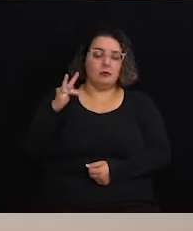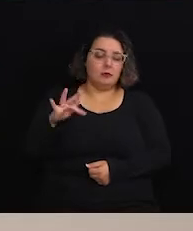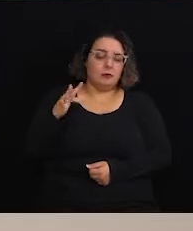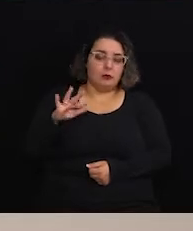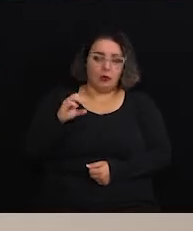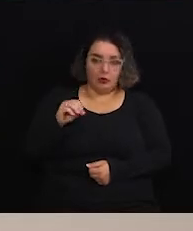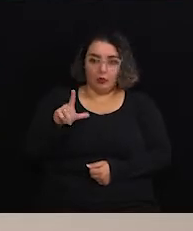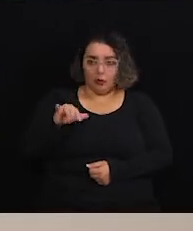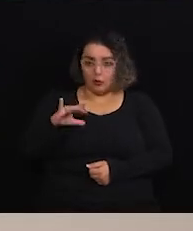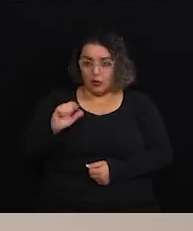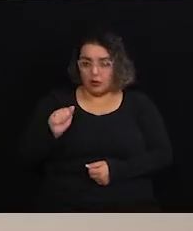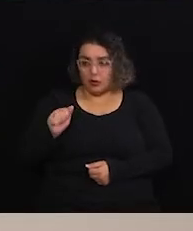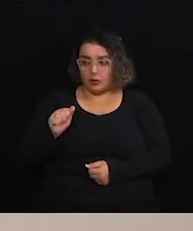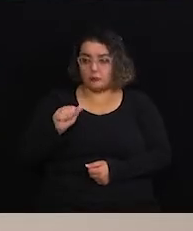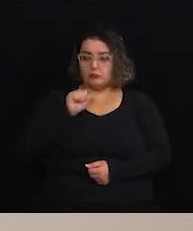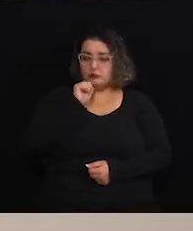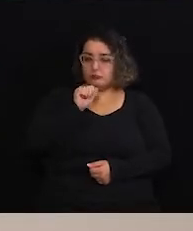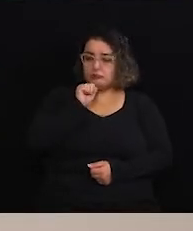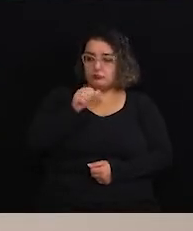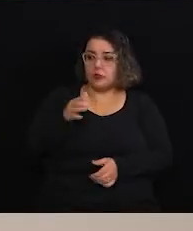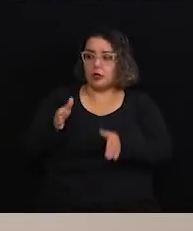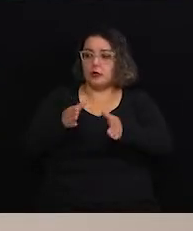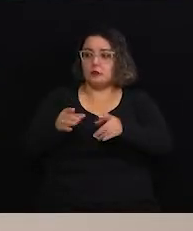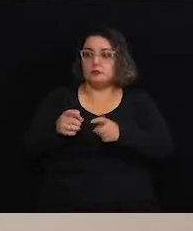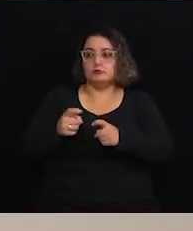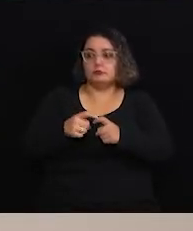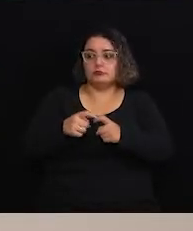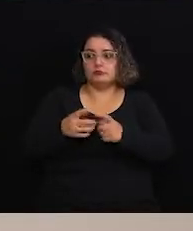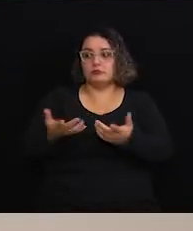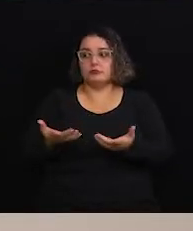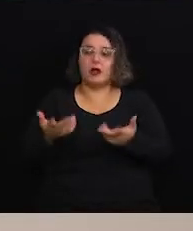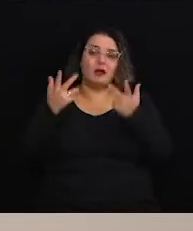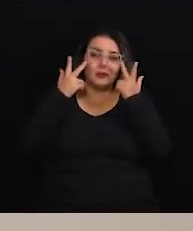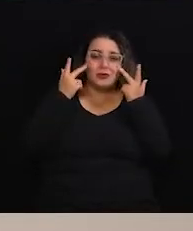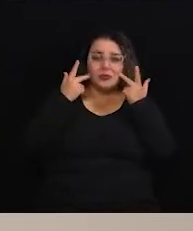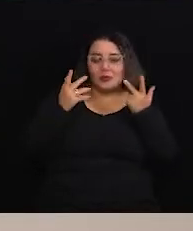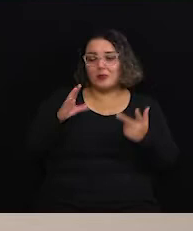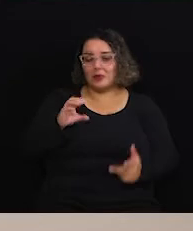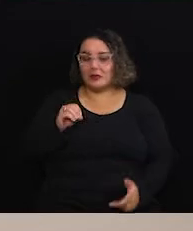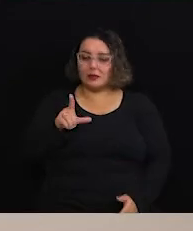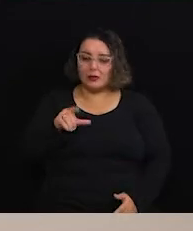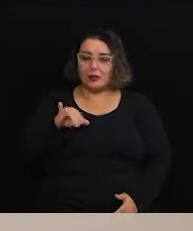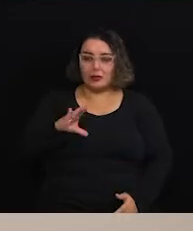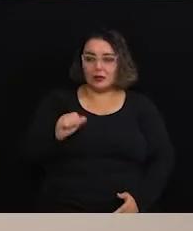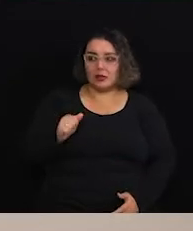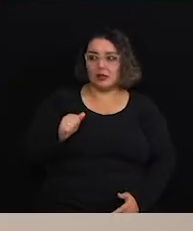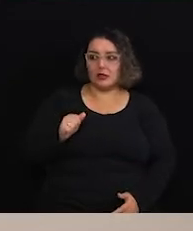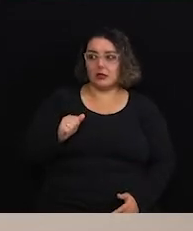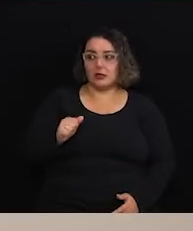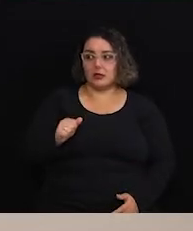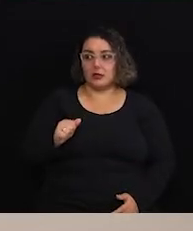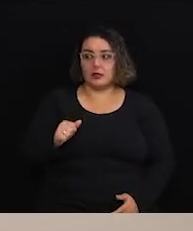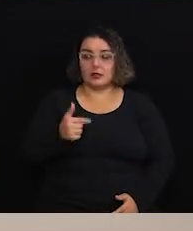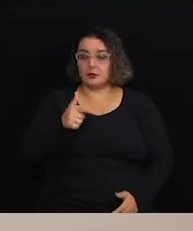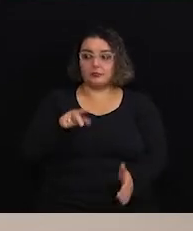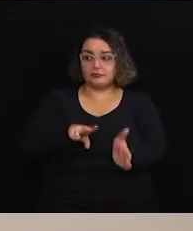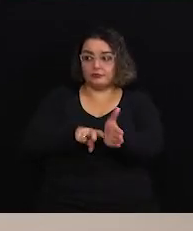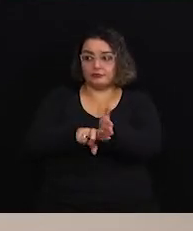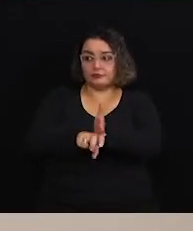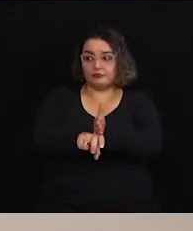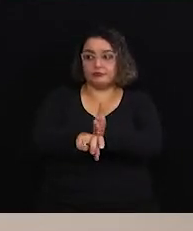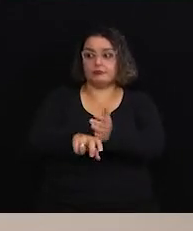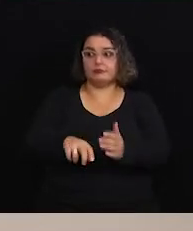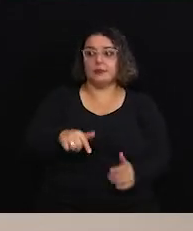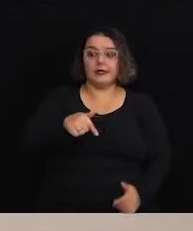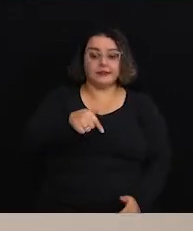menstrual, né, muitas vezes elas procuram um serviço médico e elas vão falar assim, não, é normal ter cólica menstrual. E quando elas vão fazer o diagnóstico, já se passaram, às